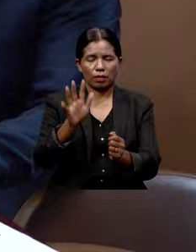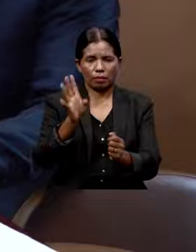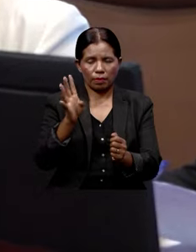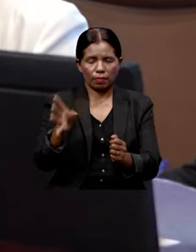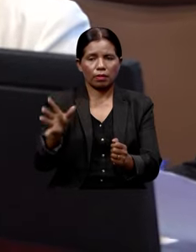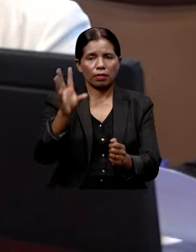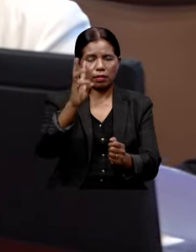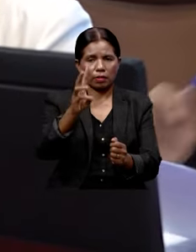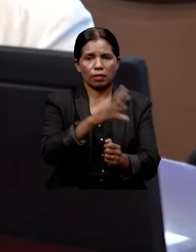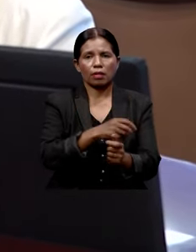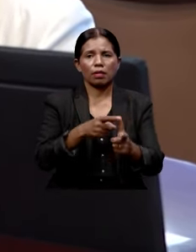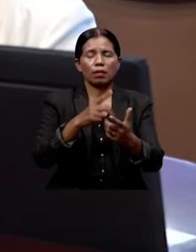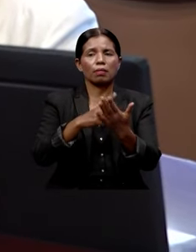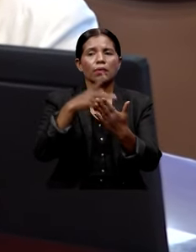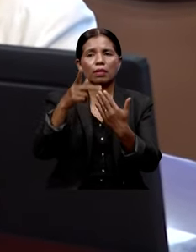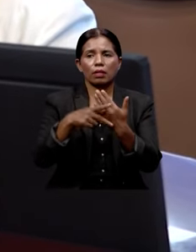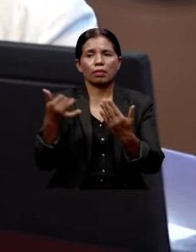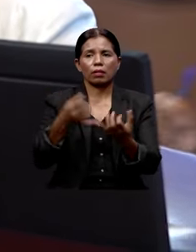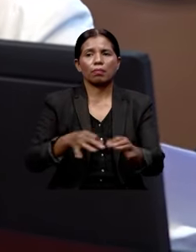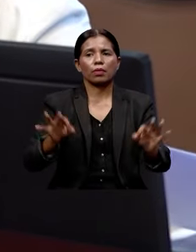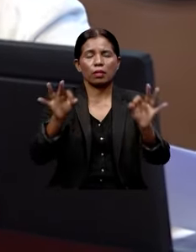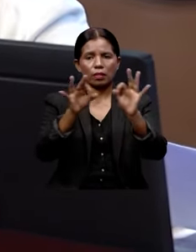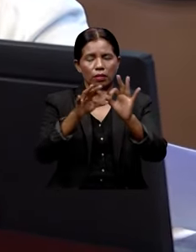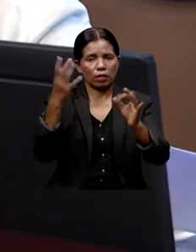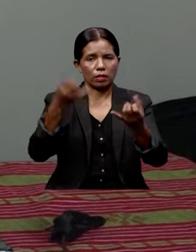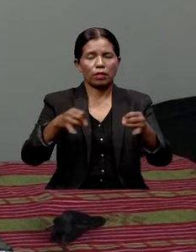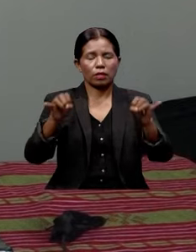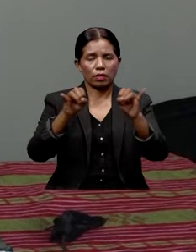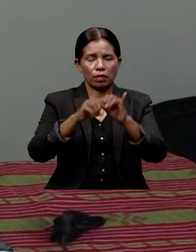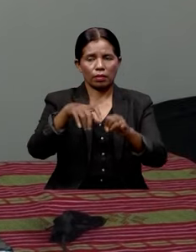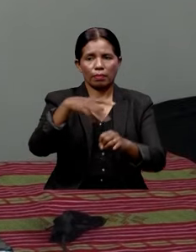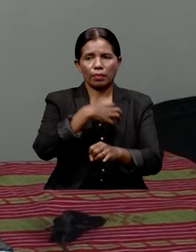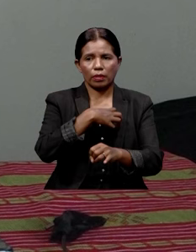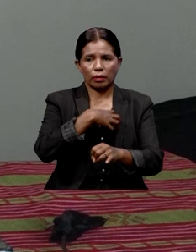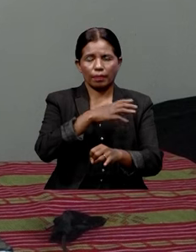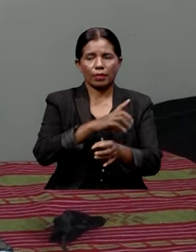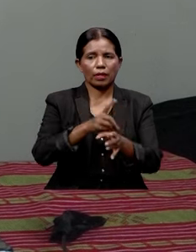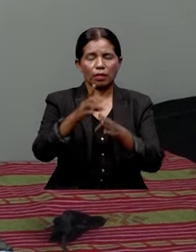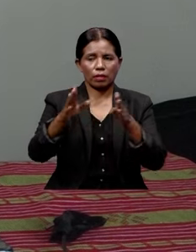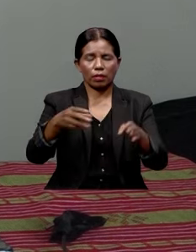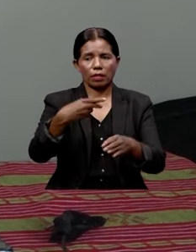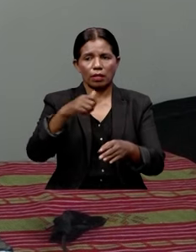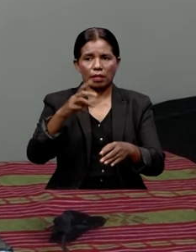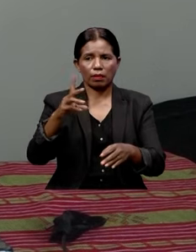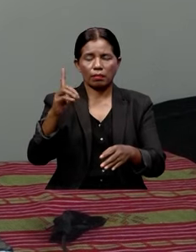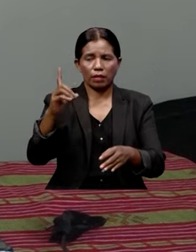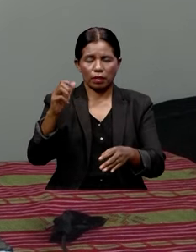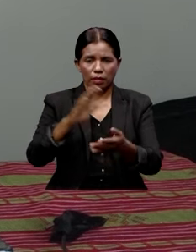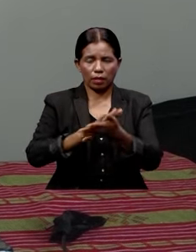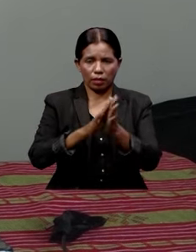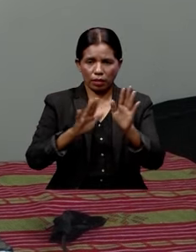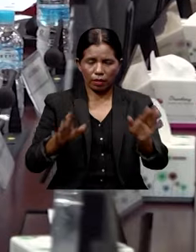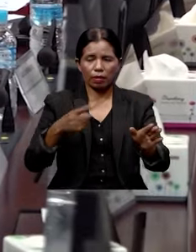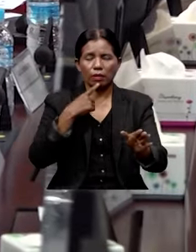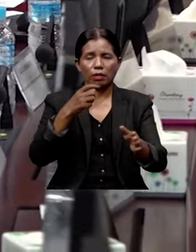ou refinancia programa Sirene bem importante e a instituição Penetele. Mas bem, diretor Hali Badame, Li Rússia comunica caro bem prensa